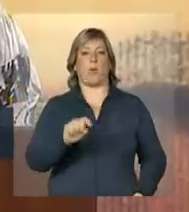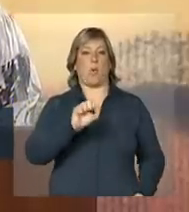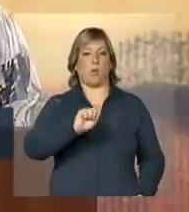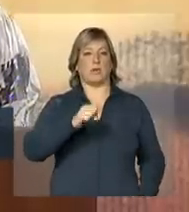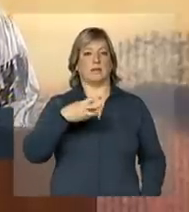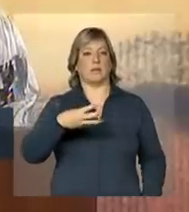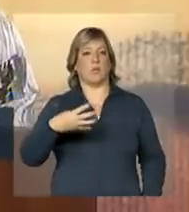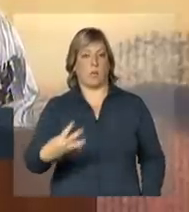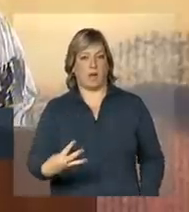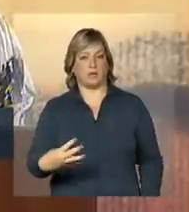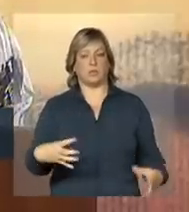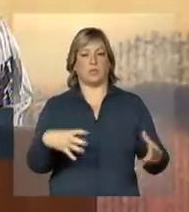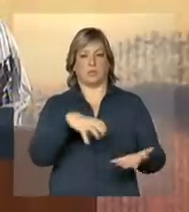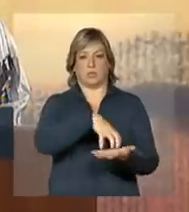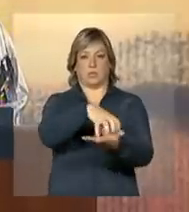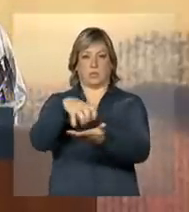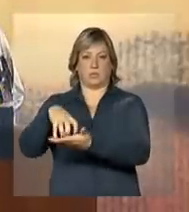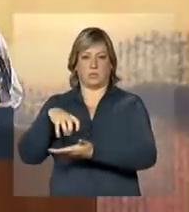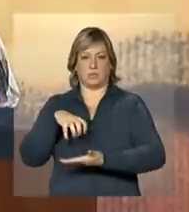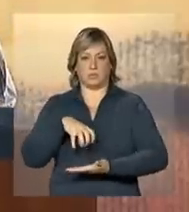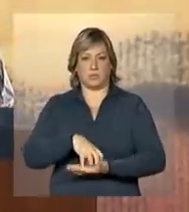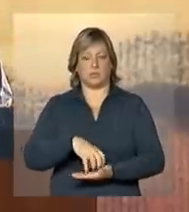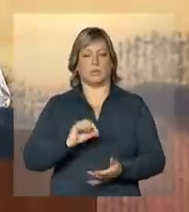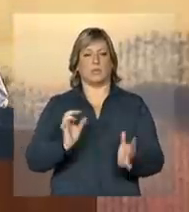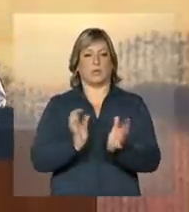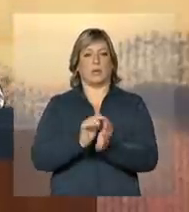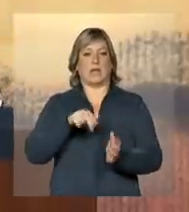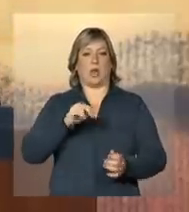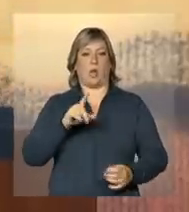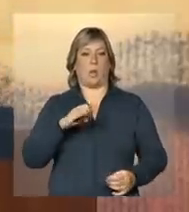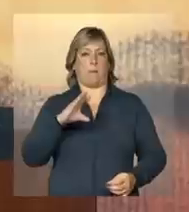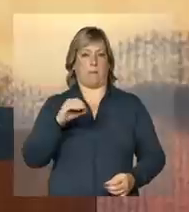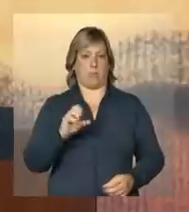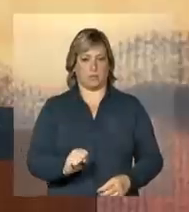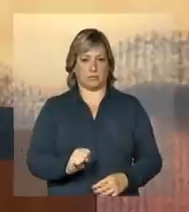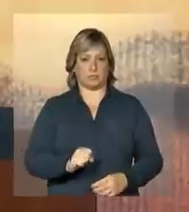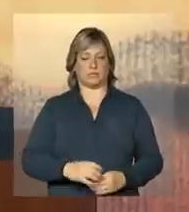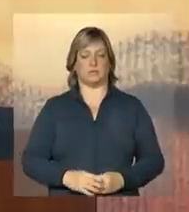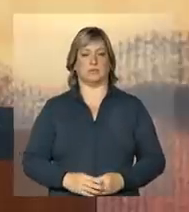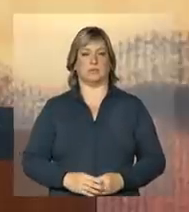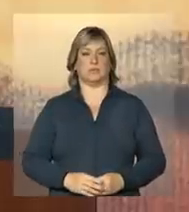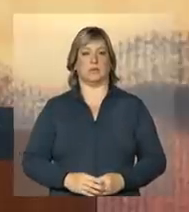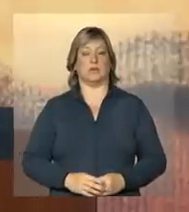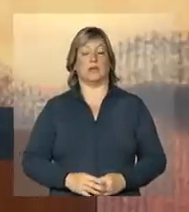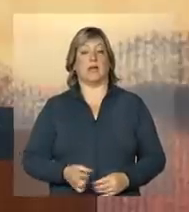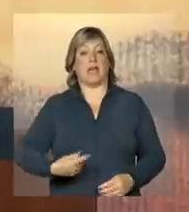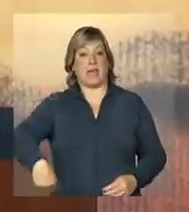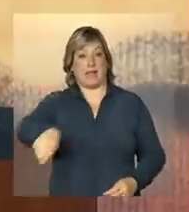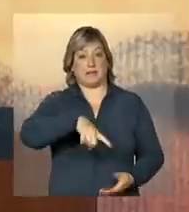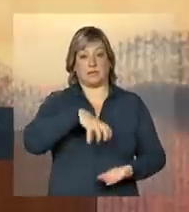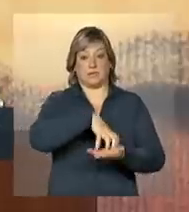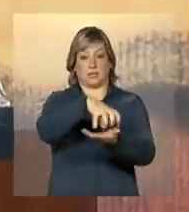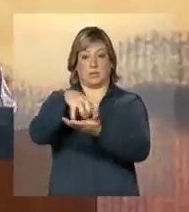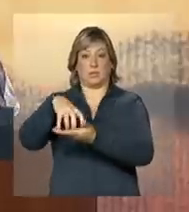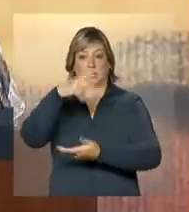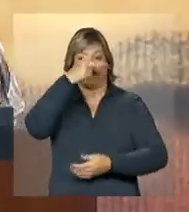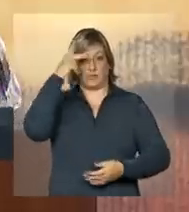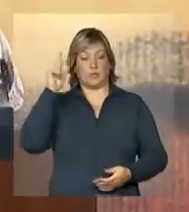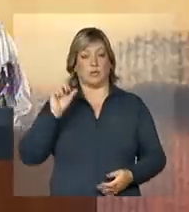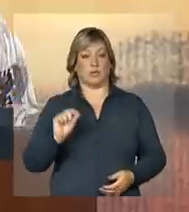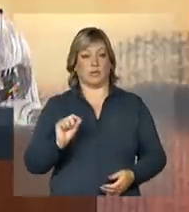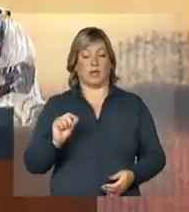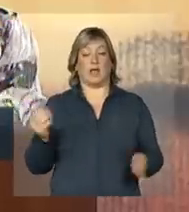1834 comunidades remanescentes de quilombos e essas comunidades